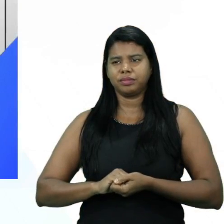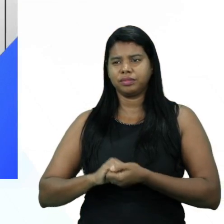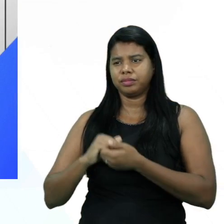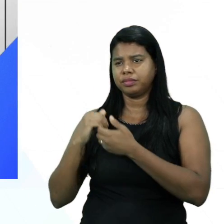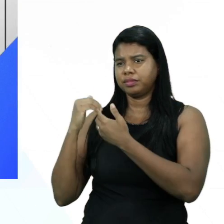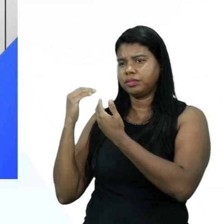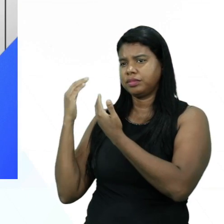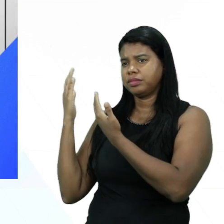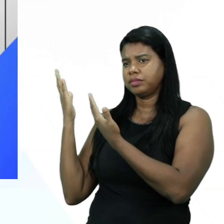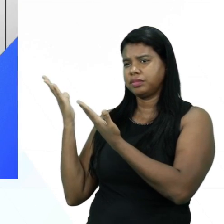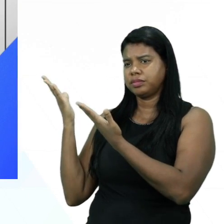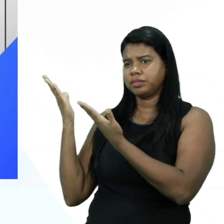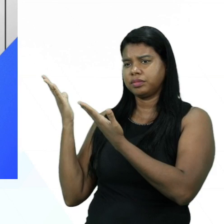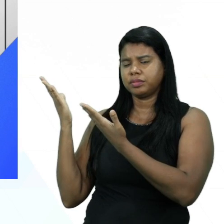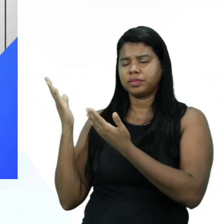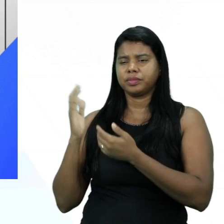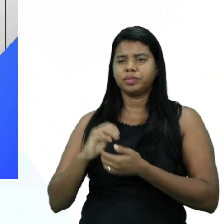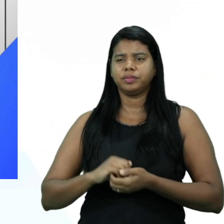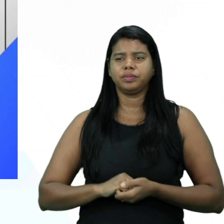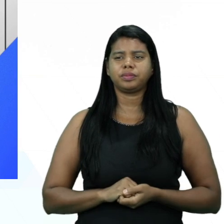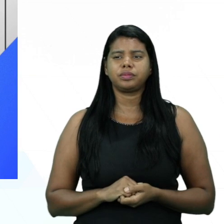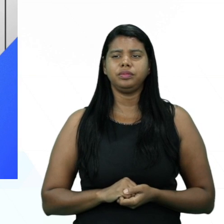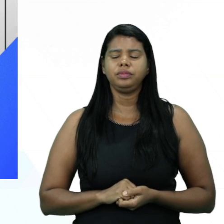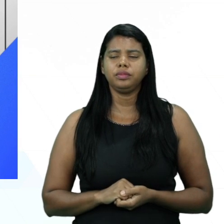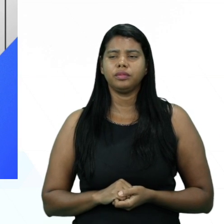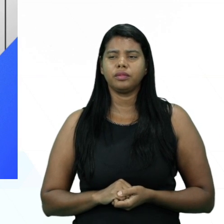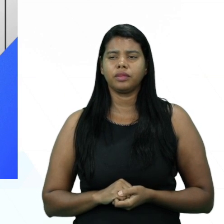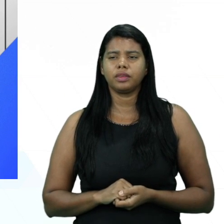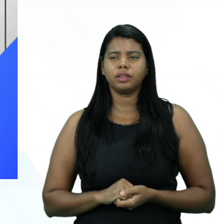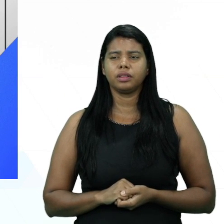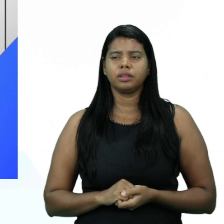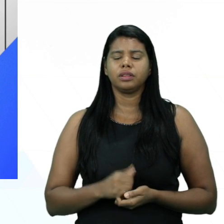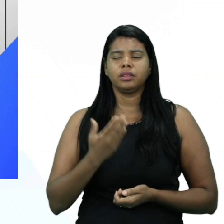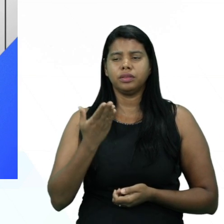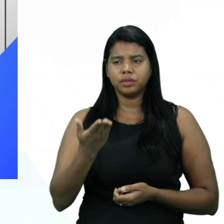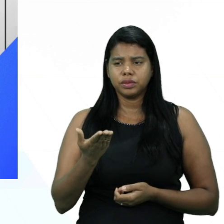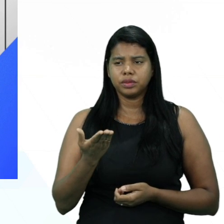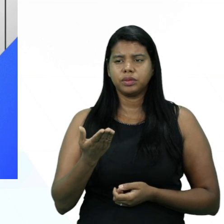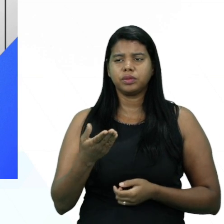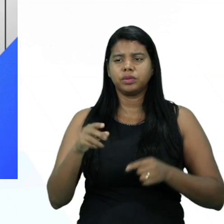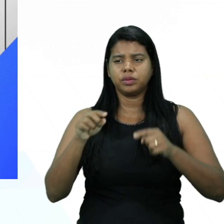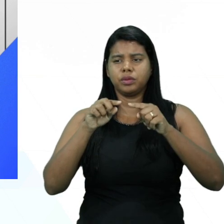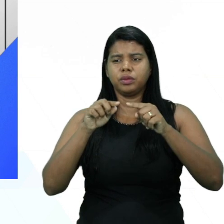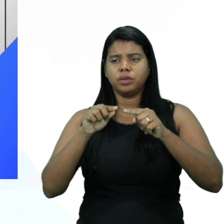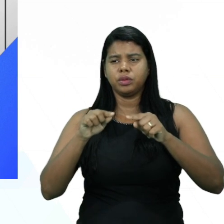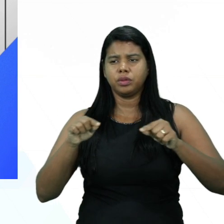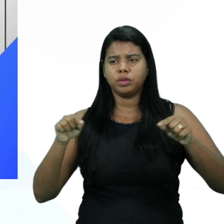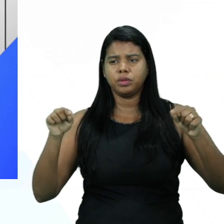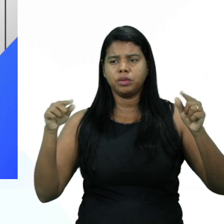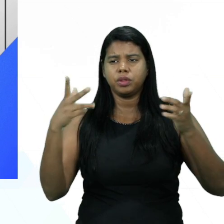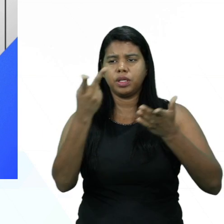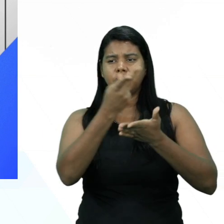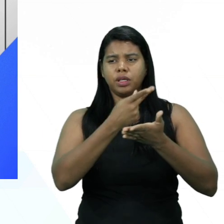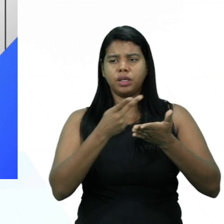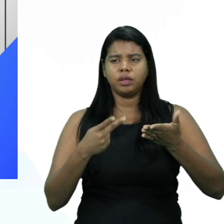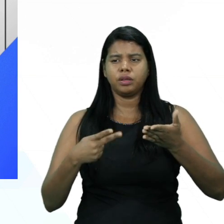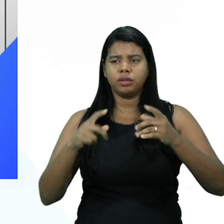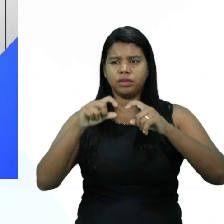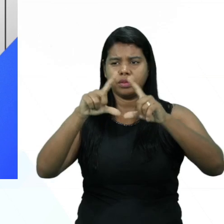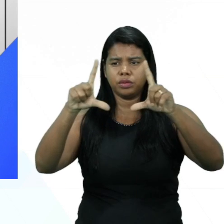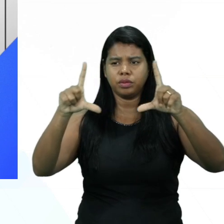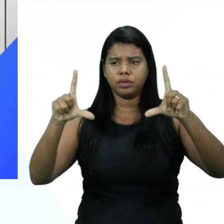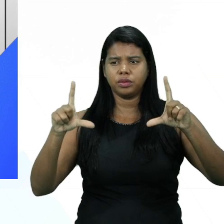Como é composto o peso visual? Você compõe o peso visual com o tamanho, que figuras maiores